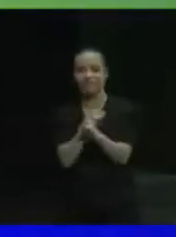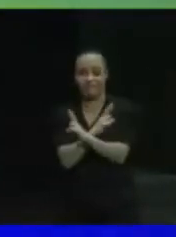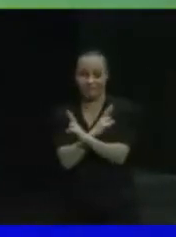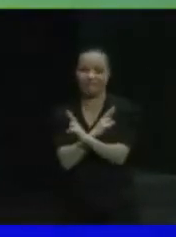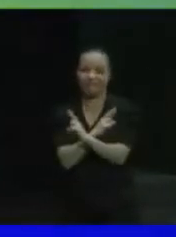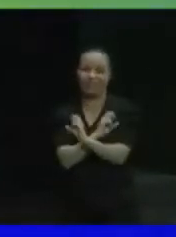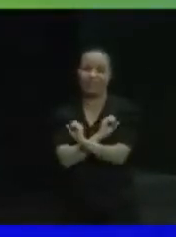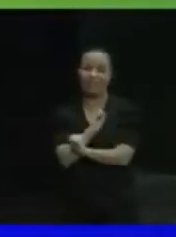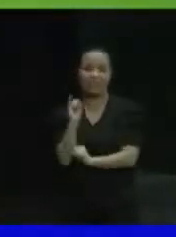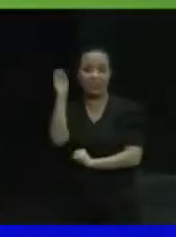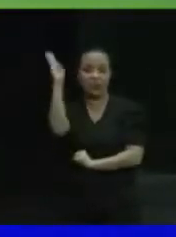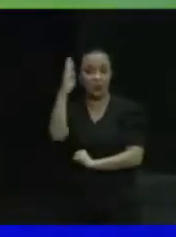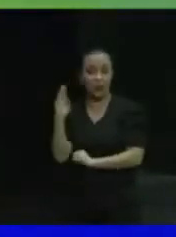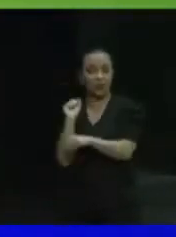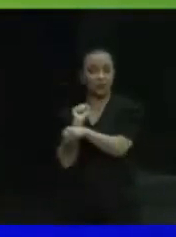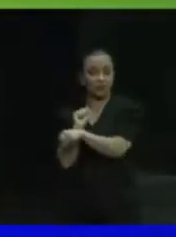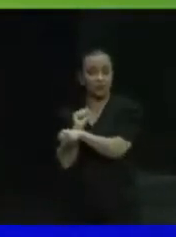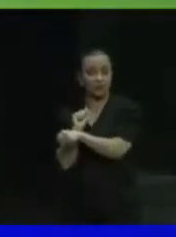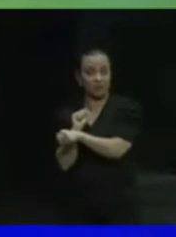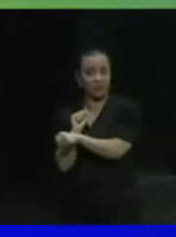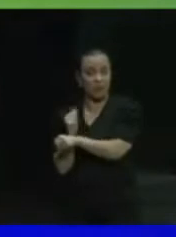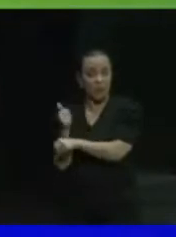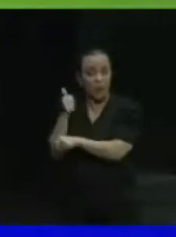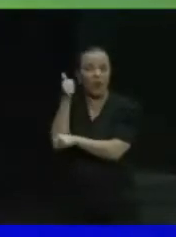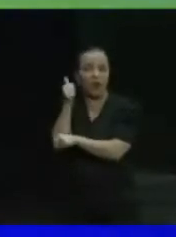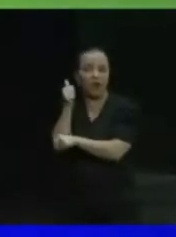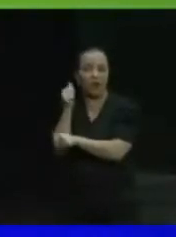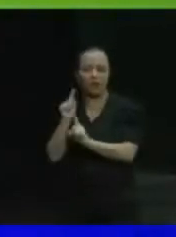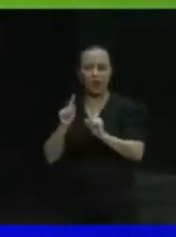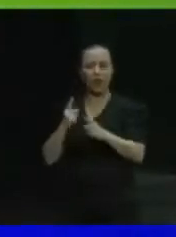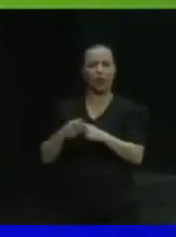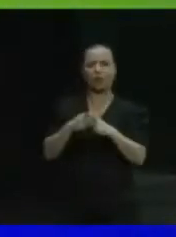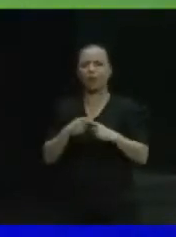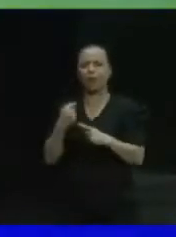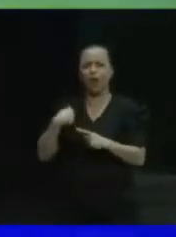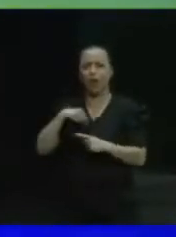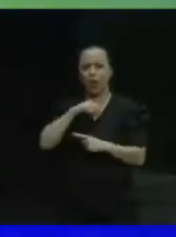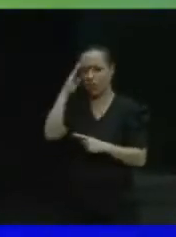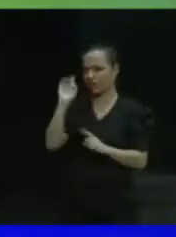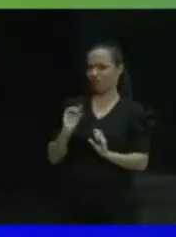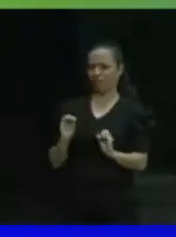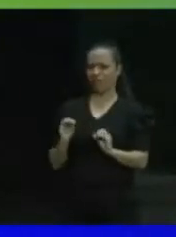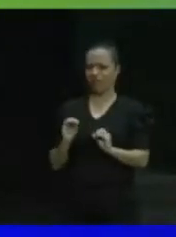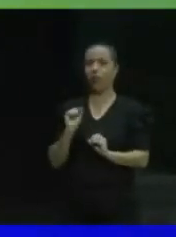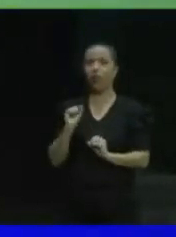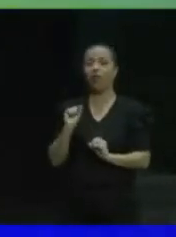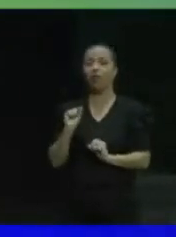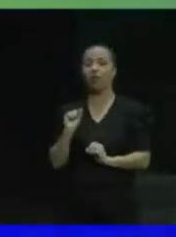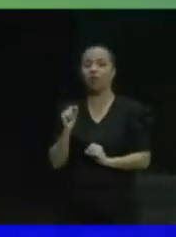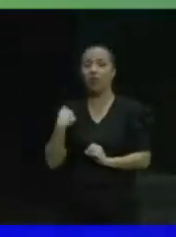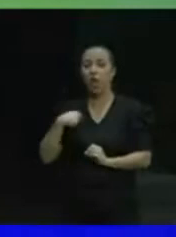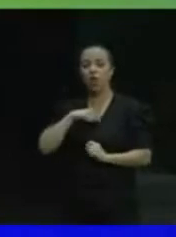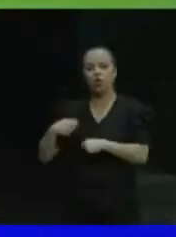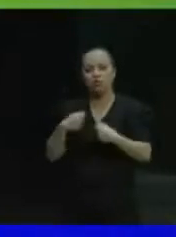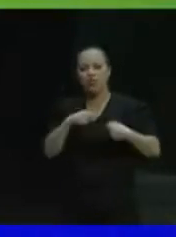Brasil está parado e não vai adiante, não é porque não sabemos o que